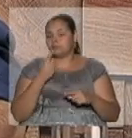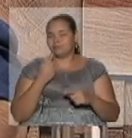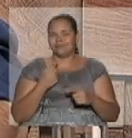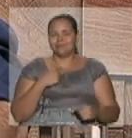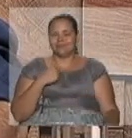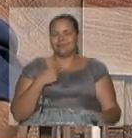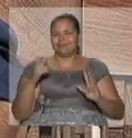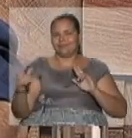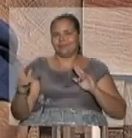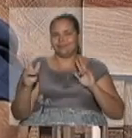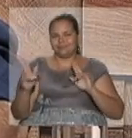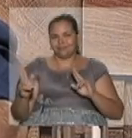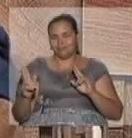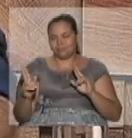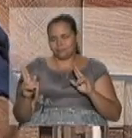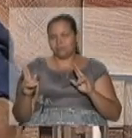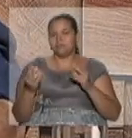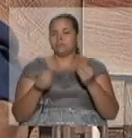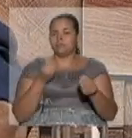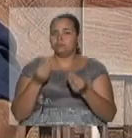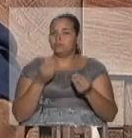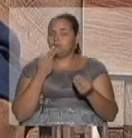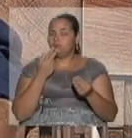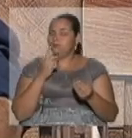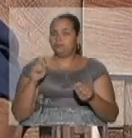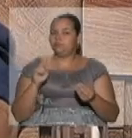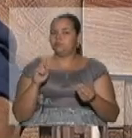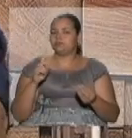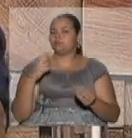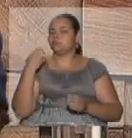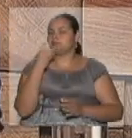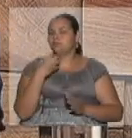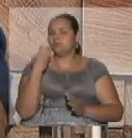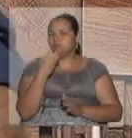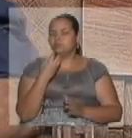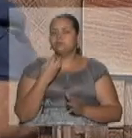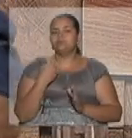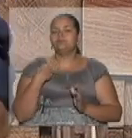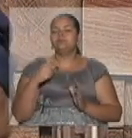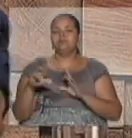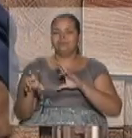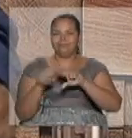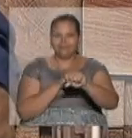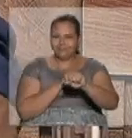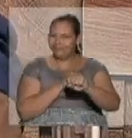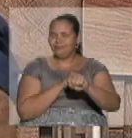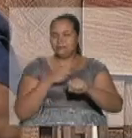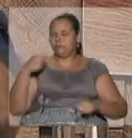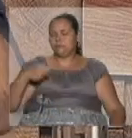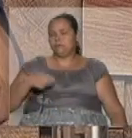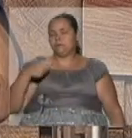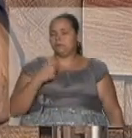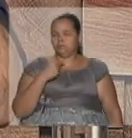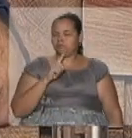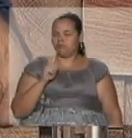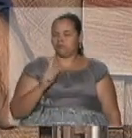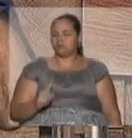assim. Como eu te disse, eu não sou músico formado, rígido e tal.